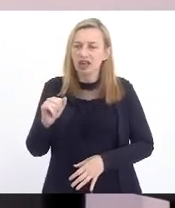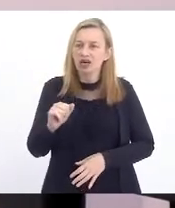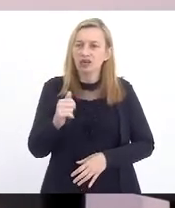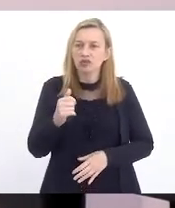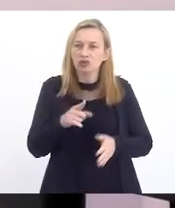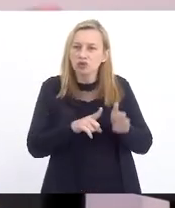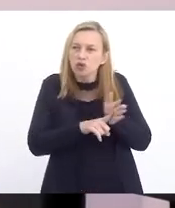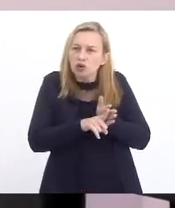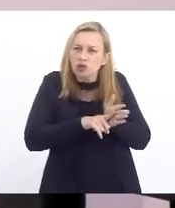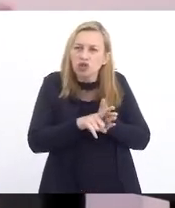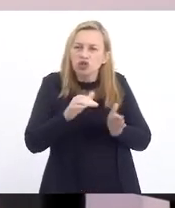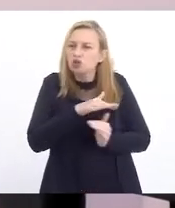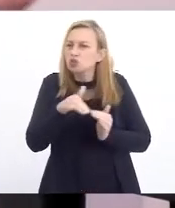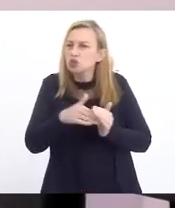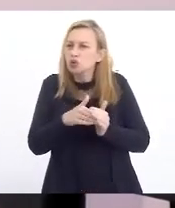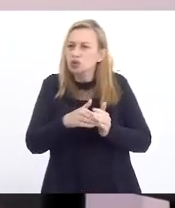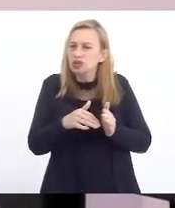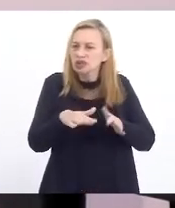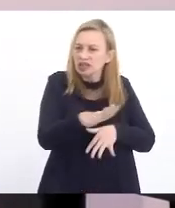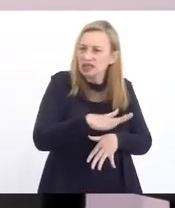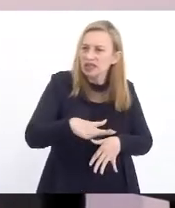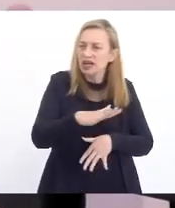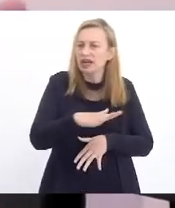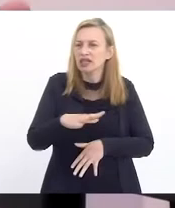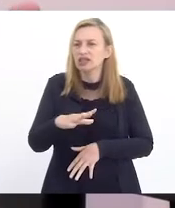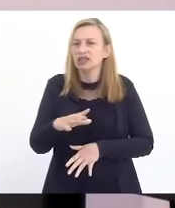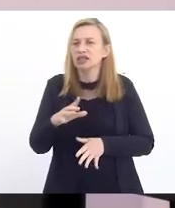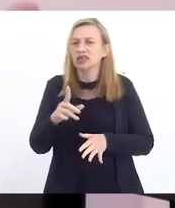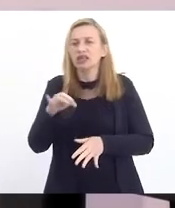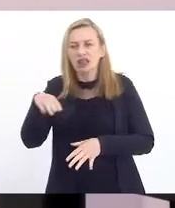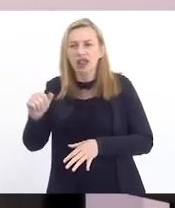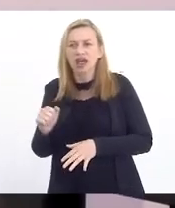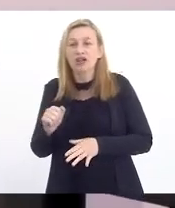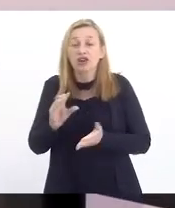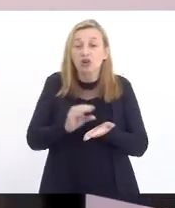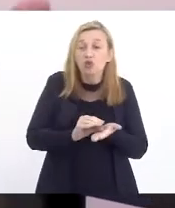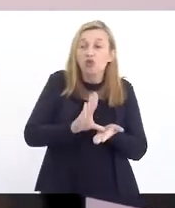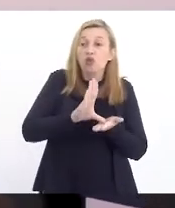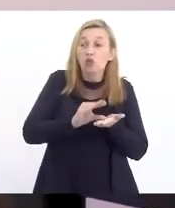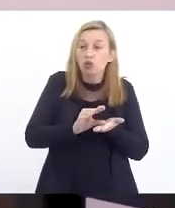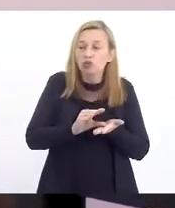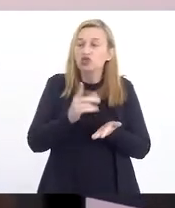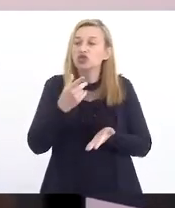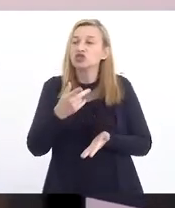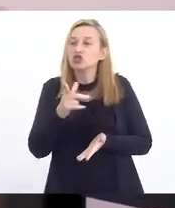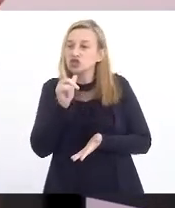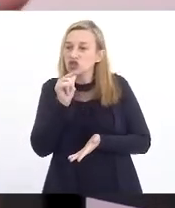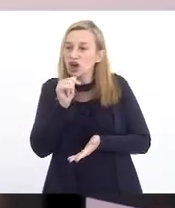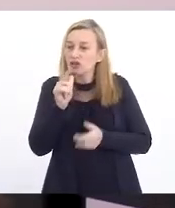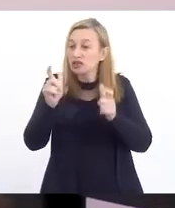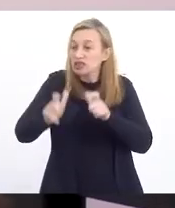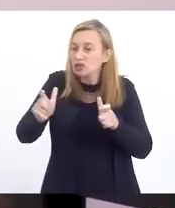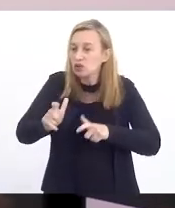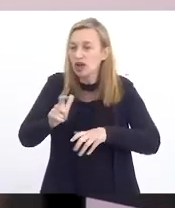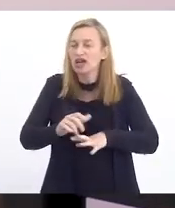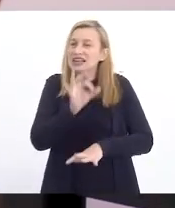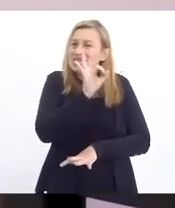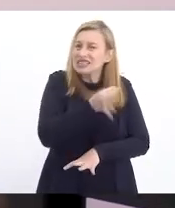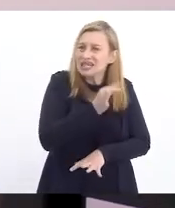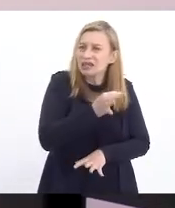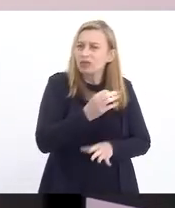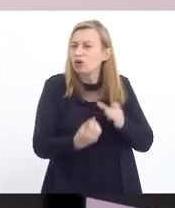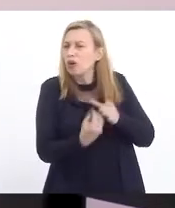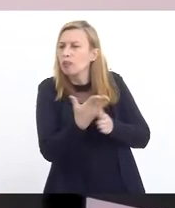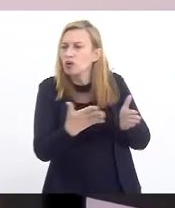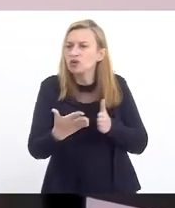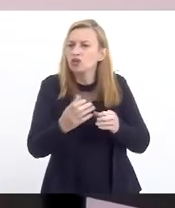de todas as unidades de conservação, todos os parques que o INEA tem, para saber qual o volume de água produzido nesses parques. A gente quer saber exatamente qual é a produção